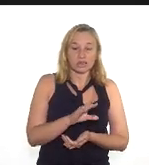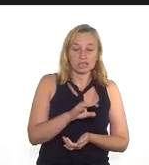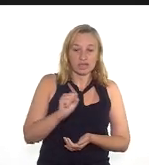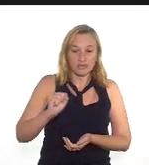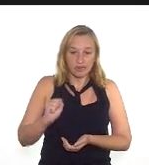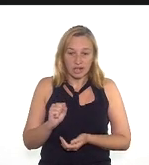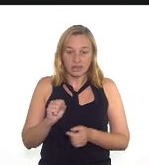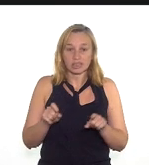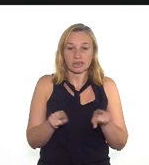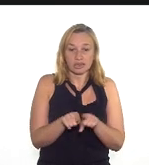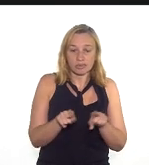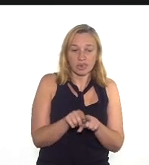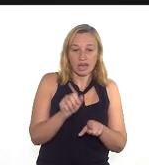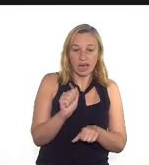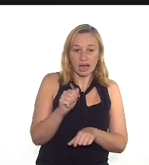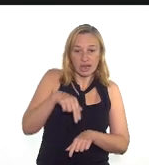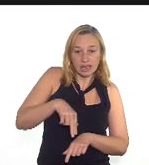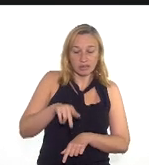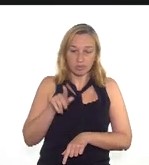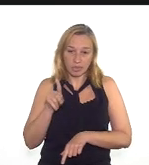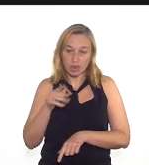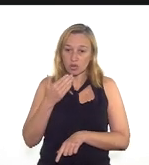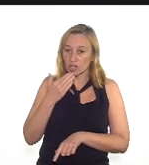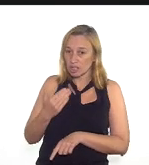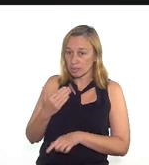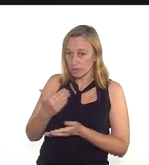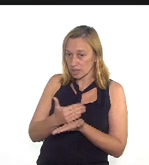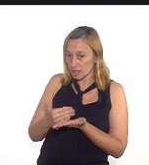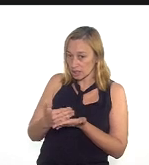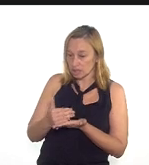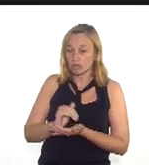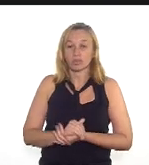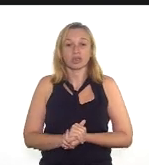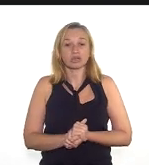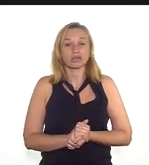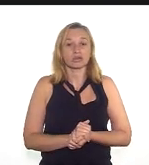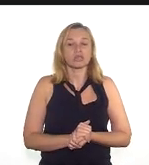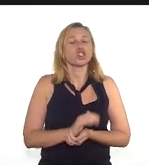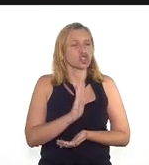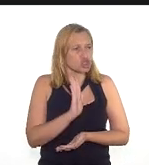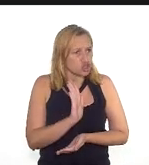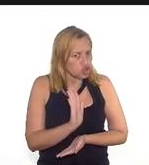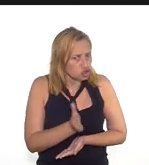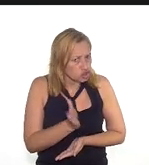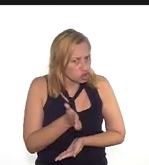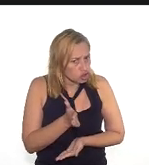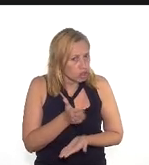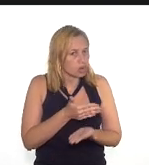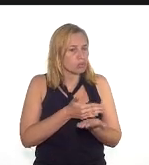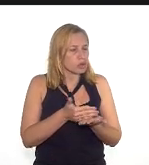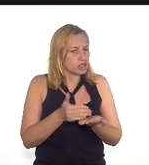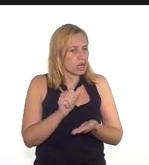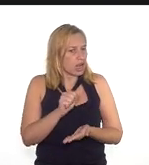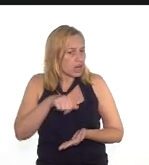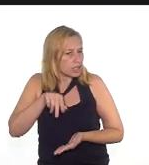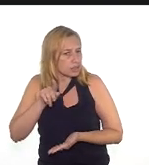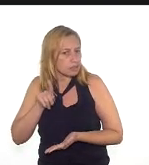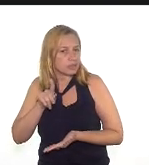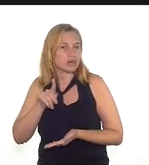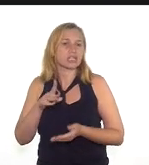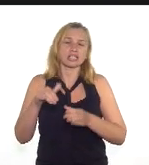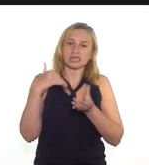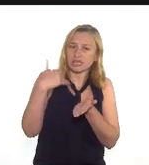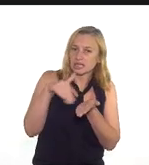ANP. Eu queria pedir inicialmente, já que eu agora comecei pela ANP, que a Secretaria